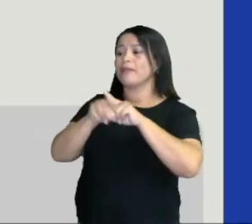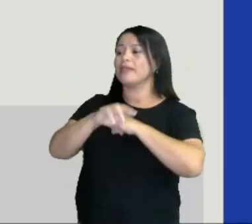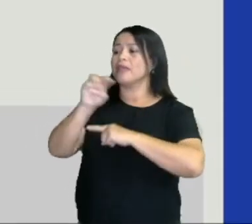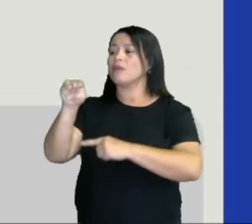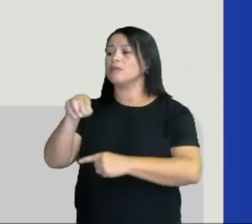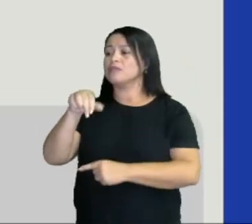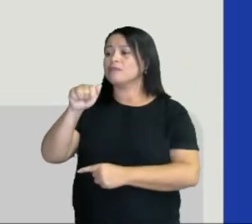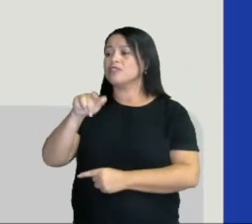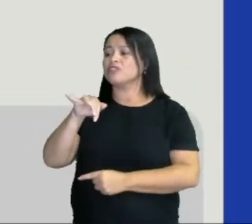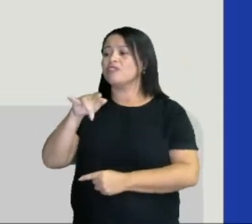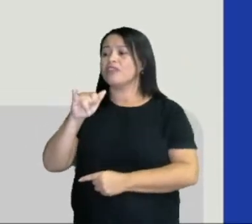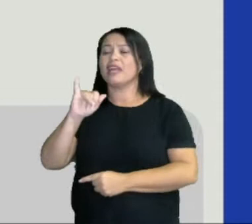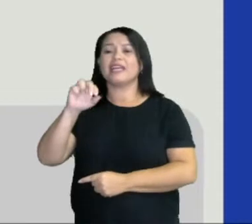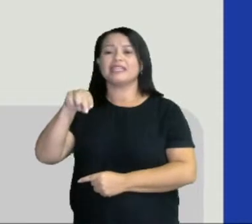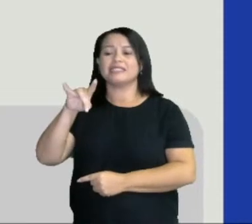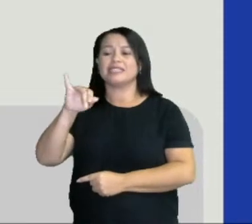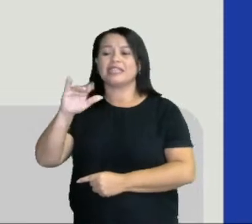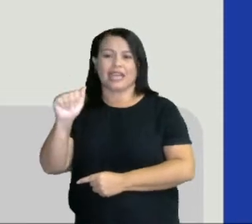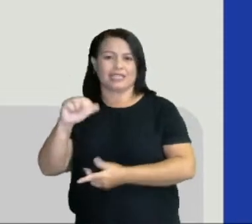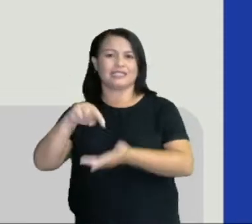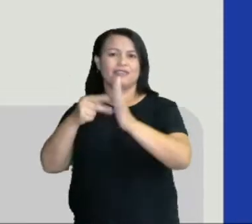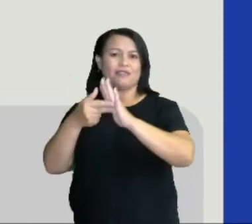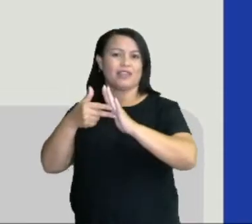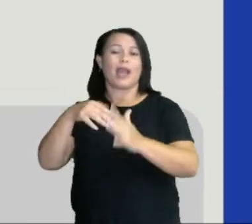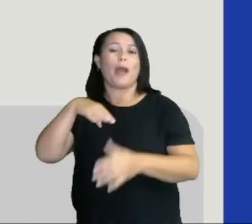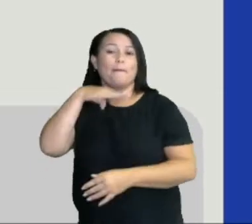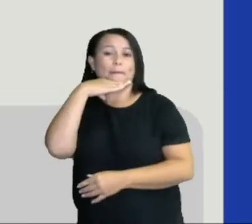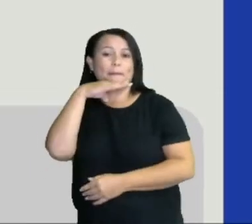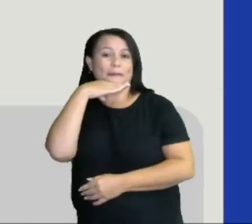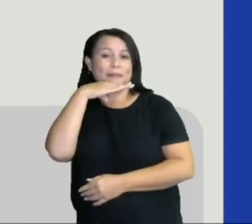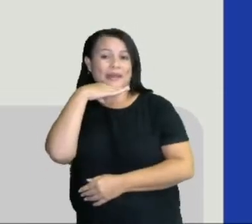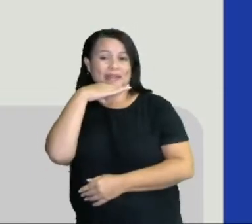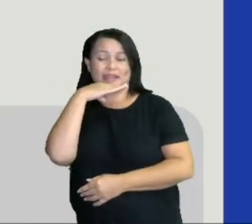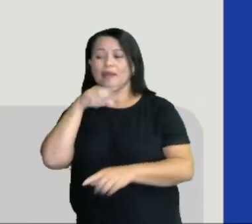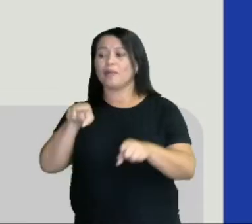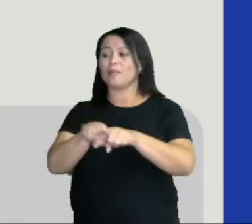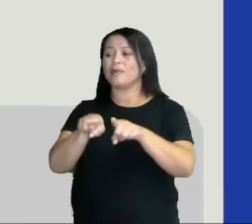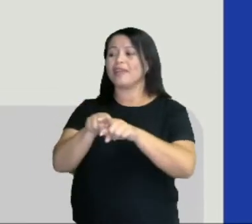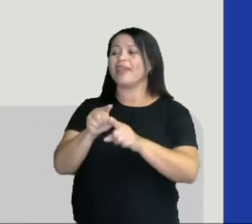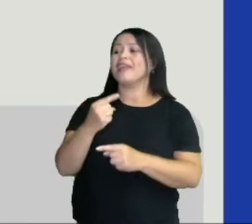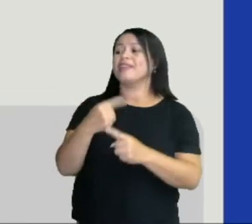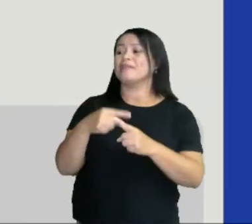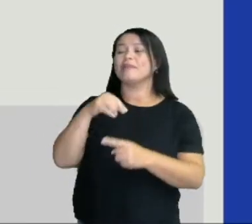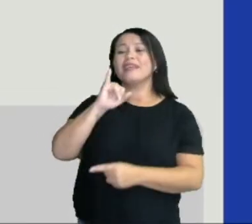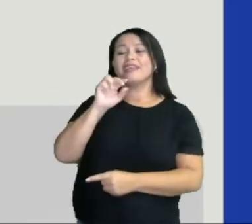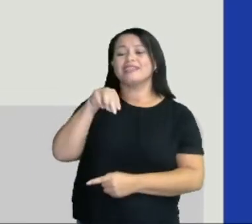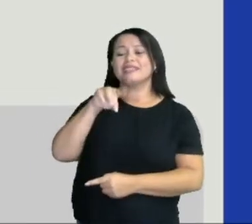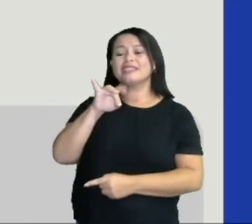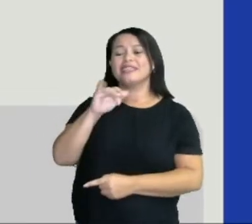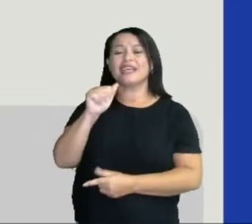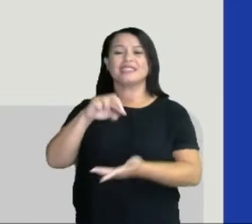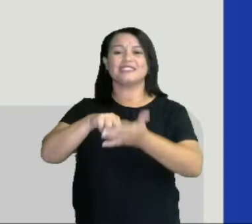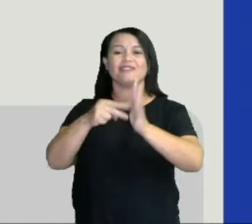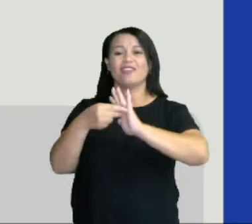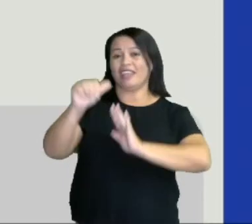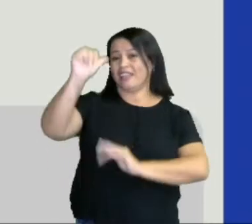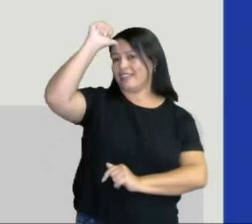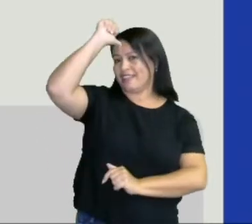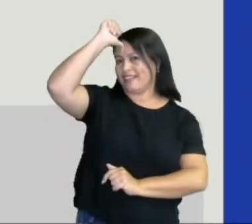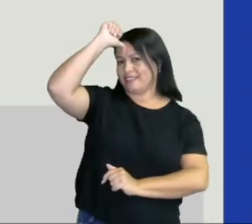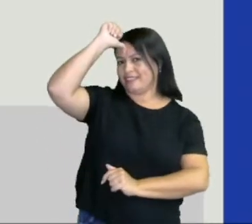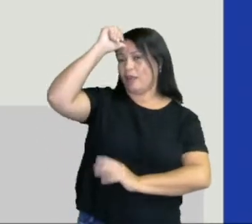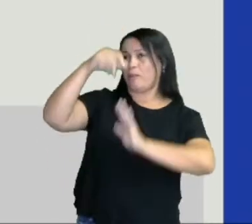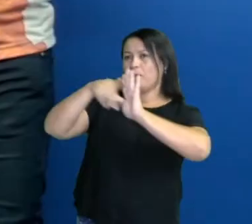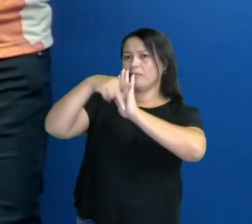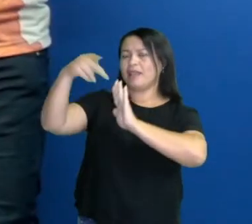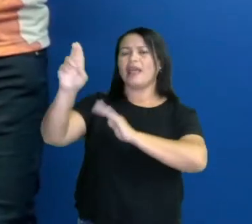é o nome científico da nossa manga. Indica porque ela vem da Índia. Então, o nome científico ele vem do